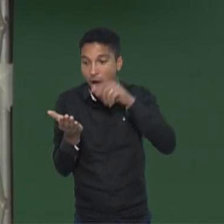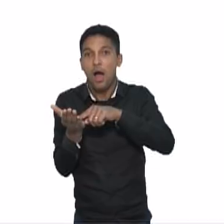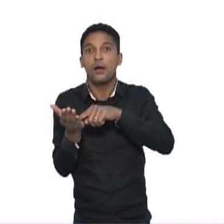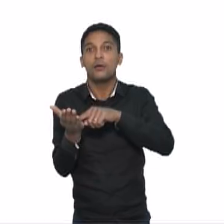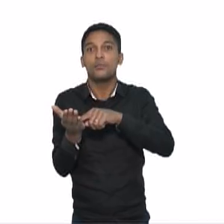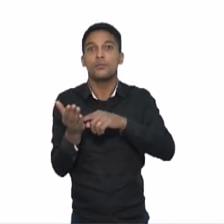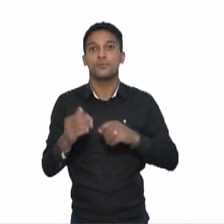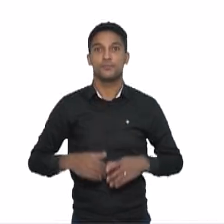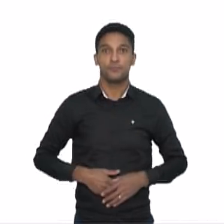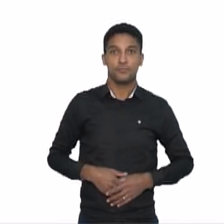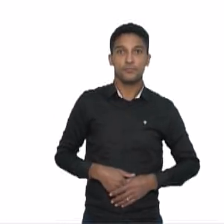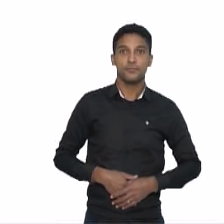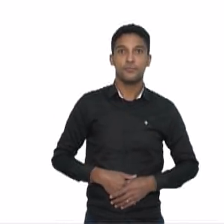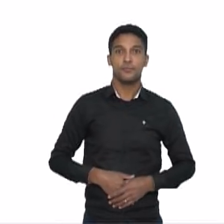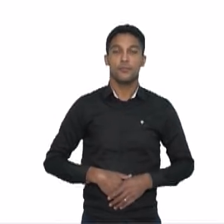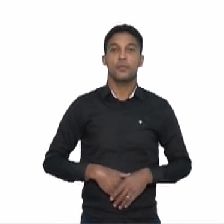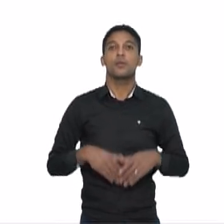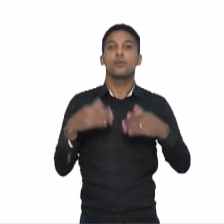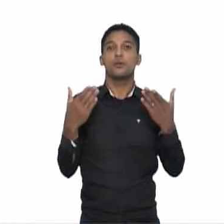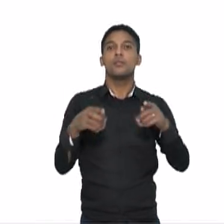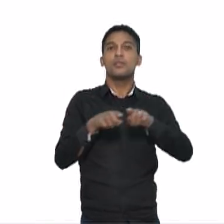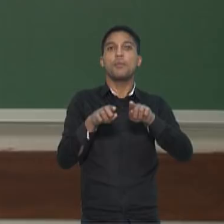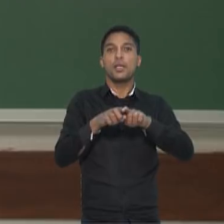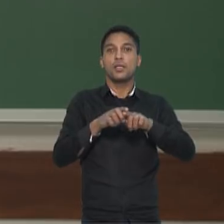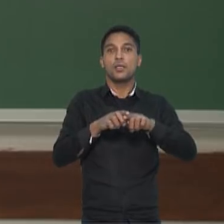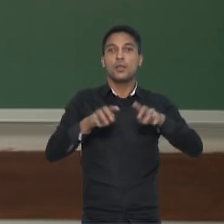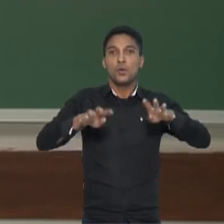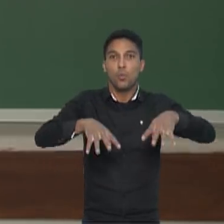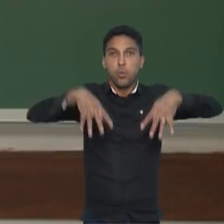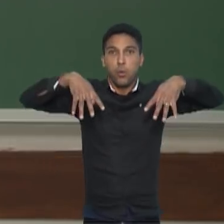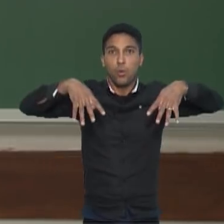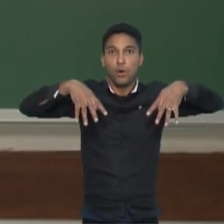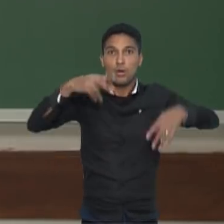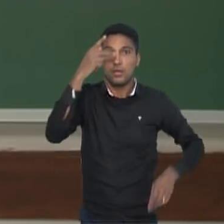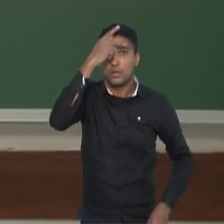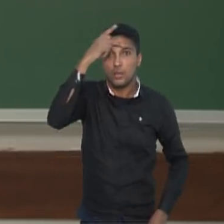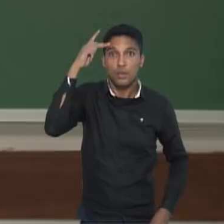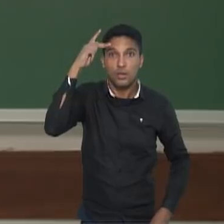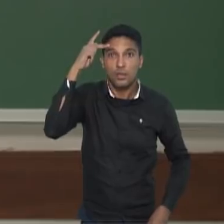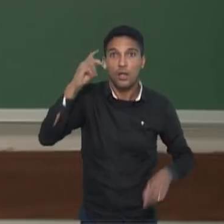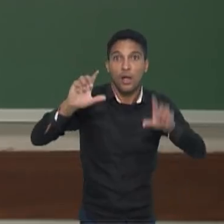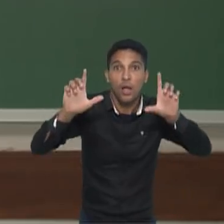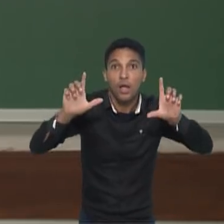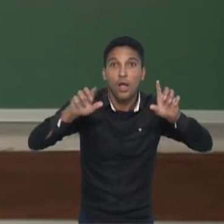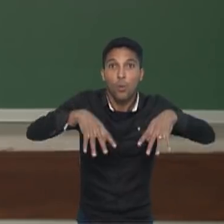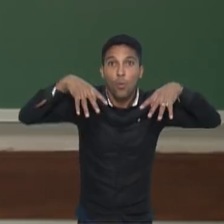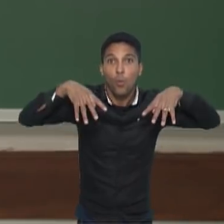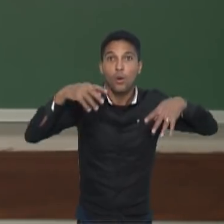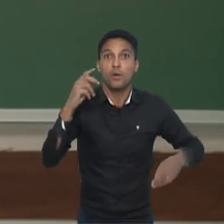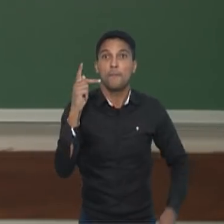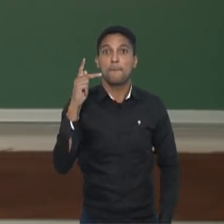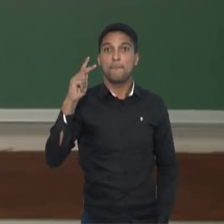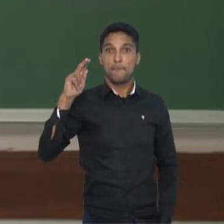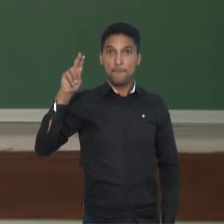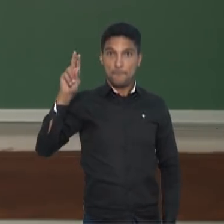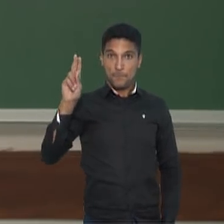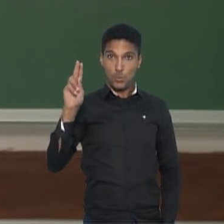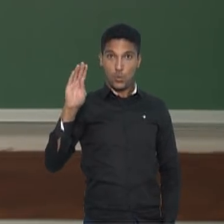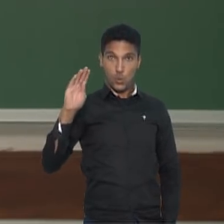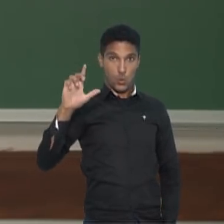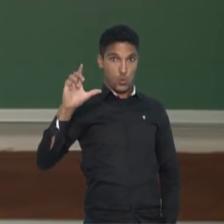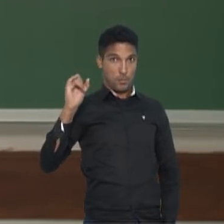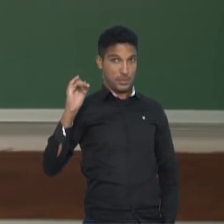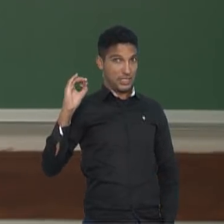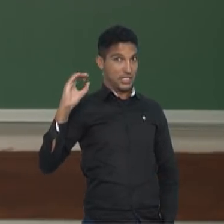Interatividade do público. É interessante que tem se criado, inclusive, dispositivos que as pessoas podem interagir